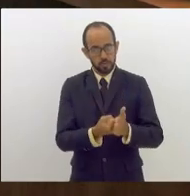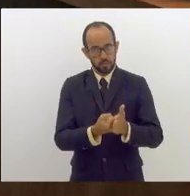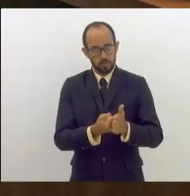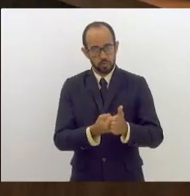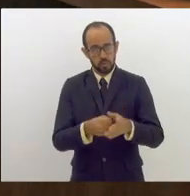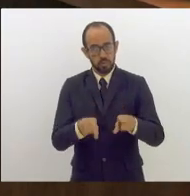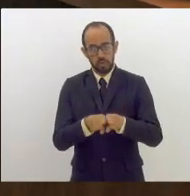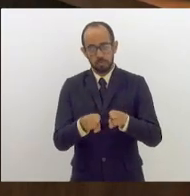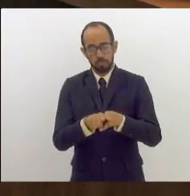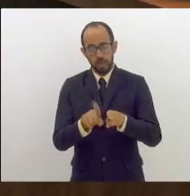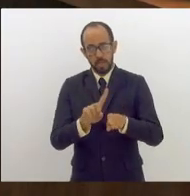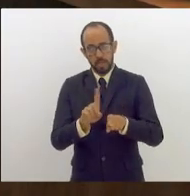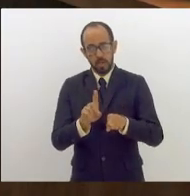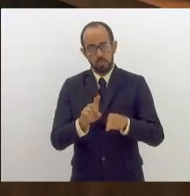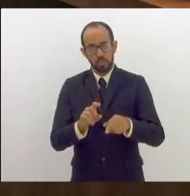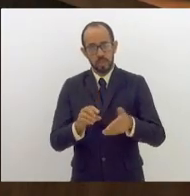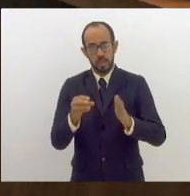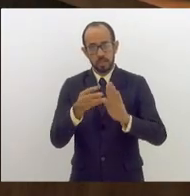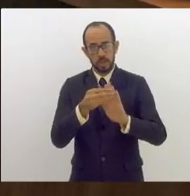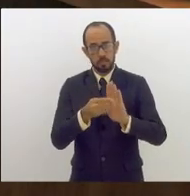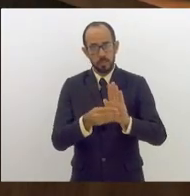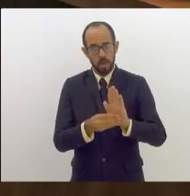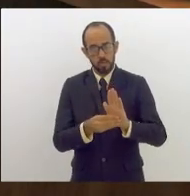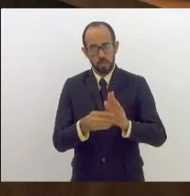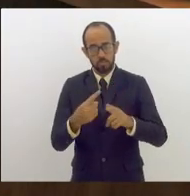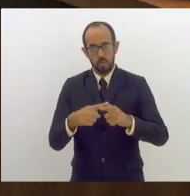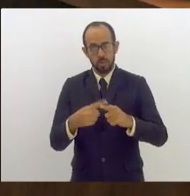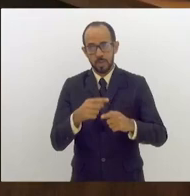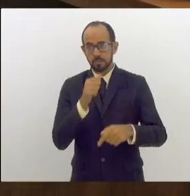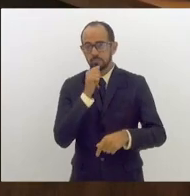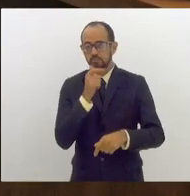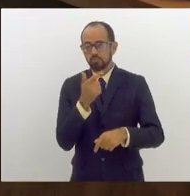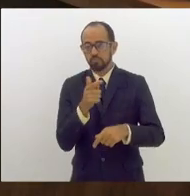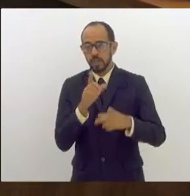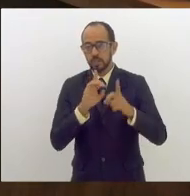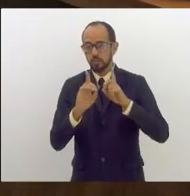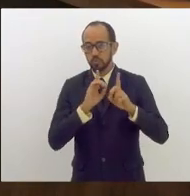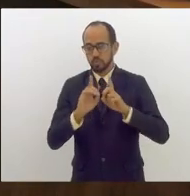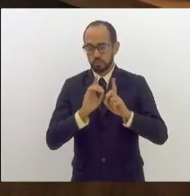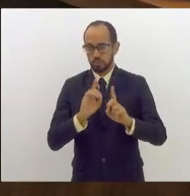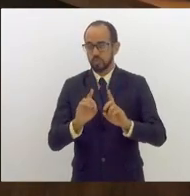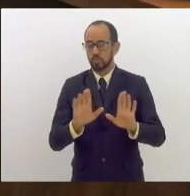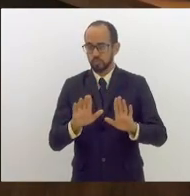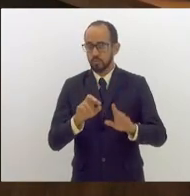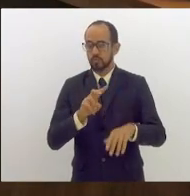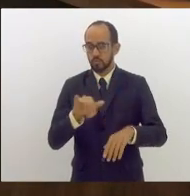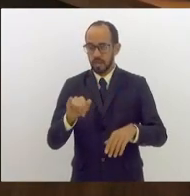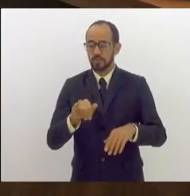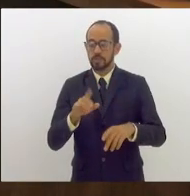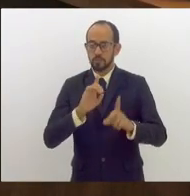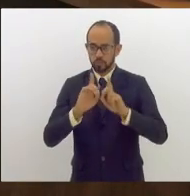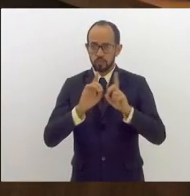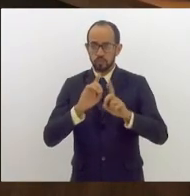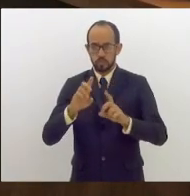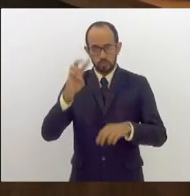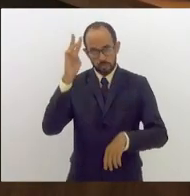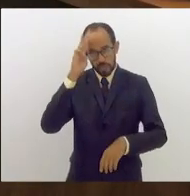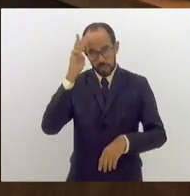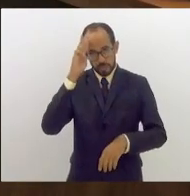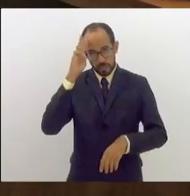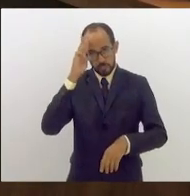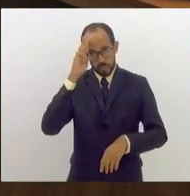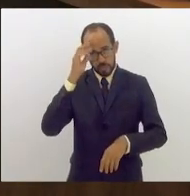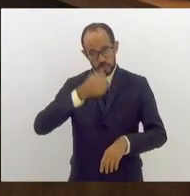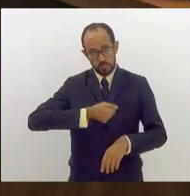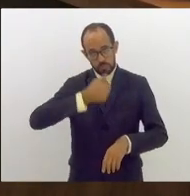estariam na pauta de hoje porque não foram discutidos e o serão na terça-feira entre